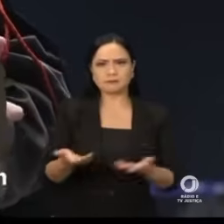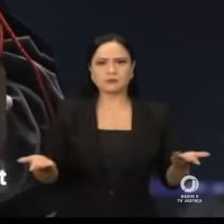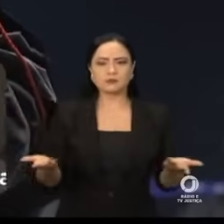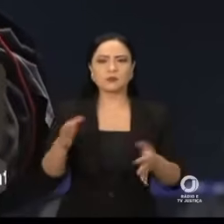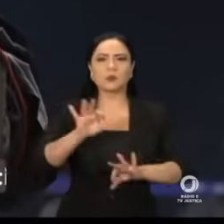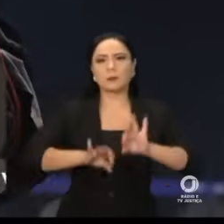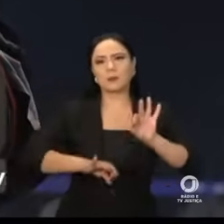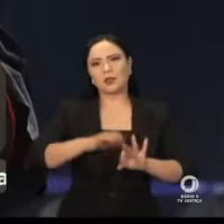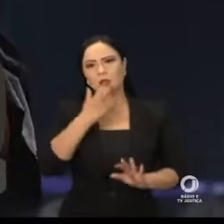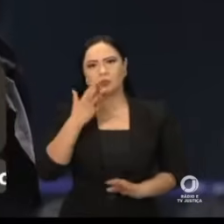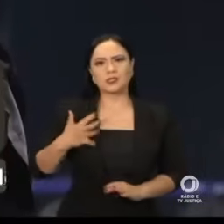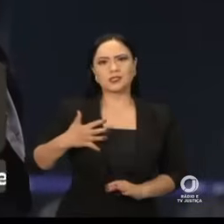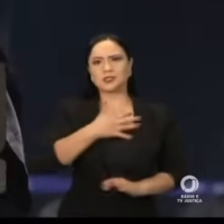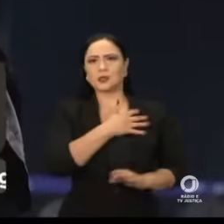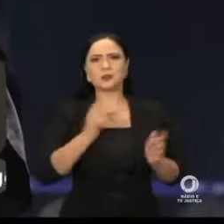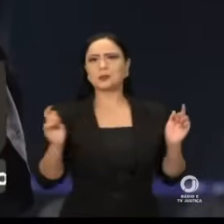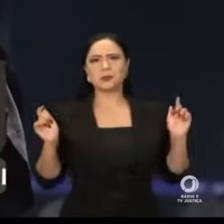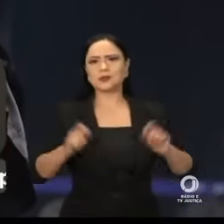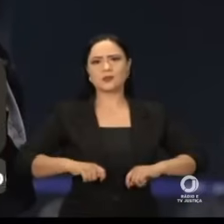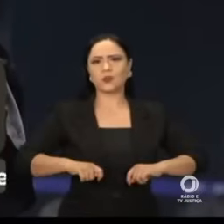Juridicamente, essa acusação não é possível.